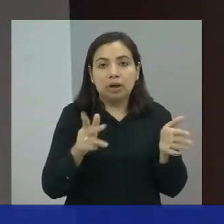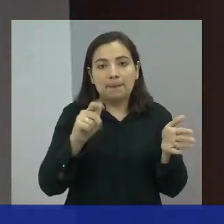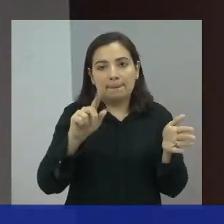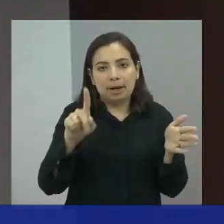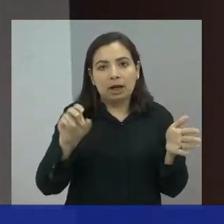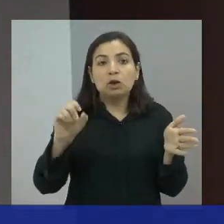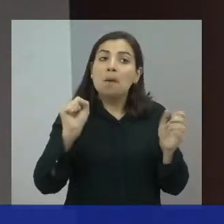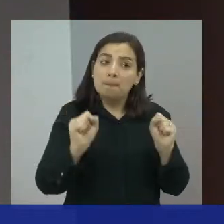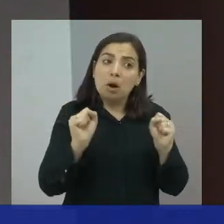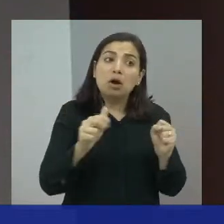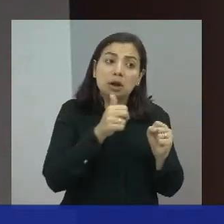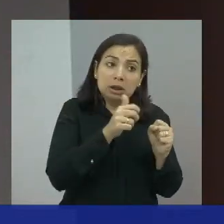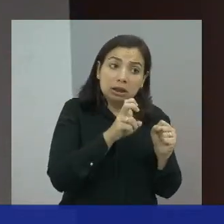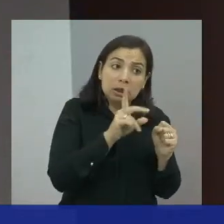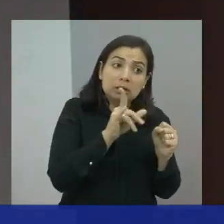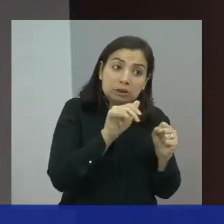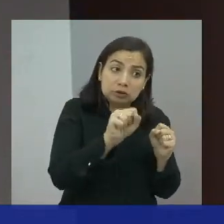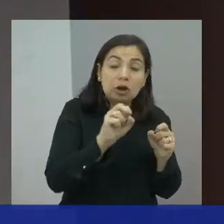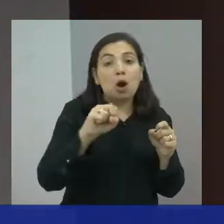que pode ser maior.